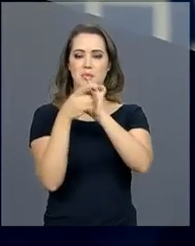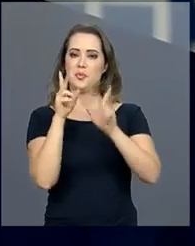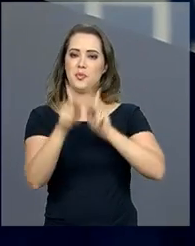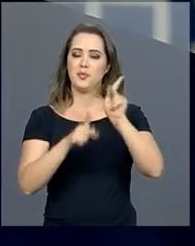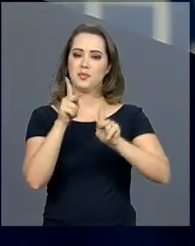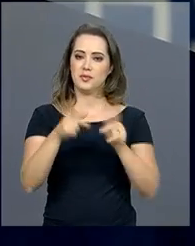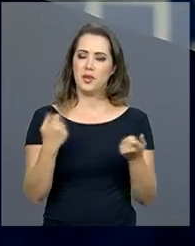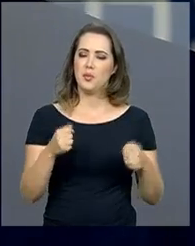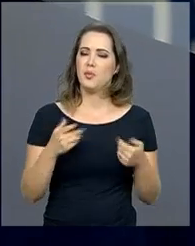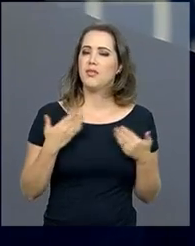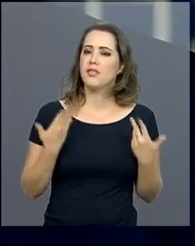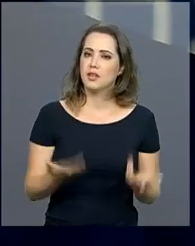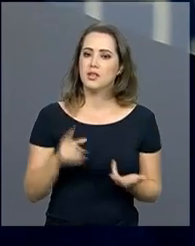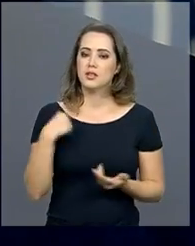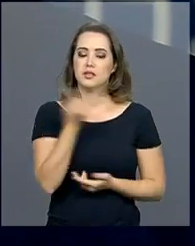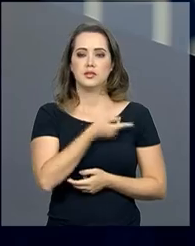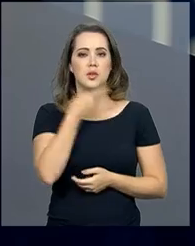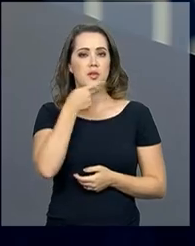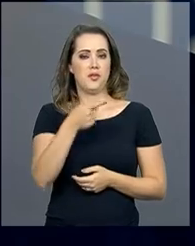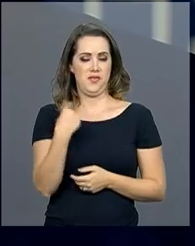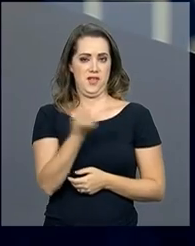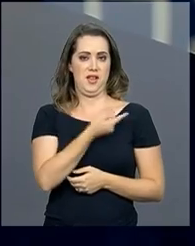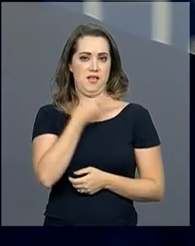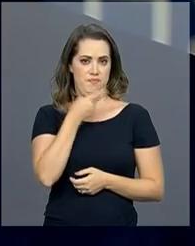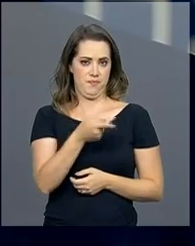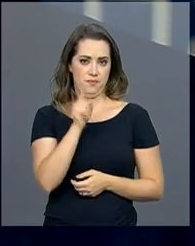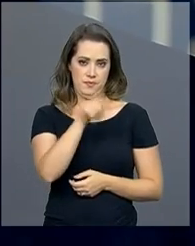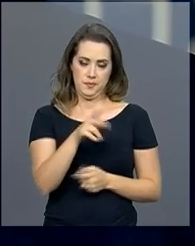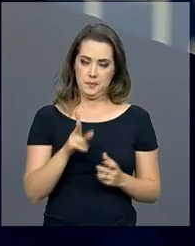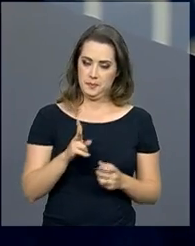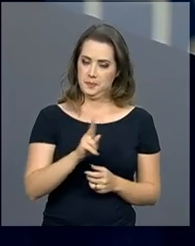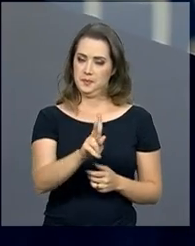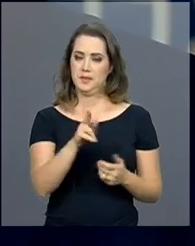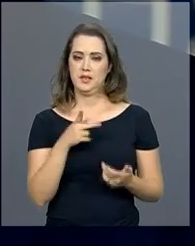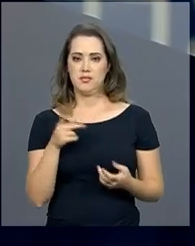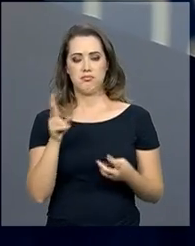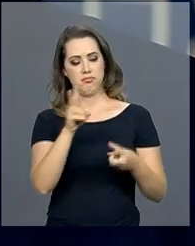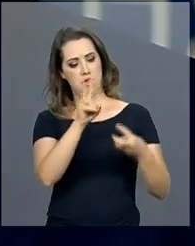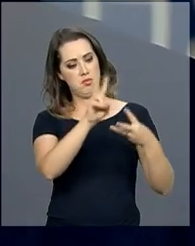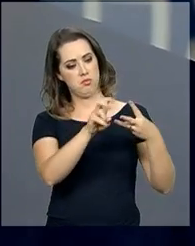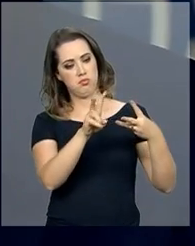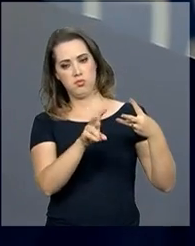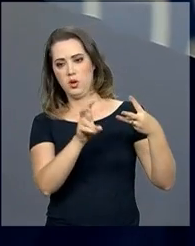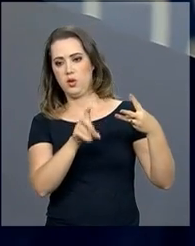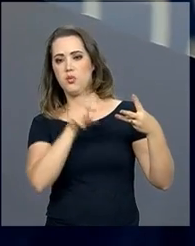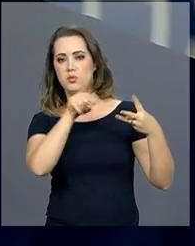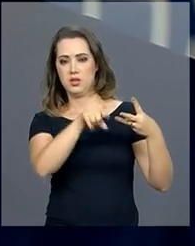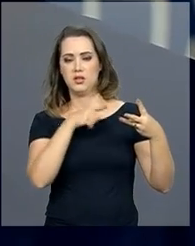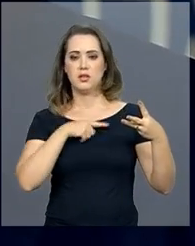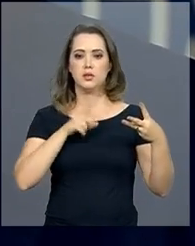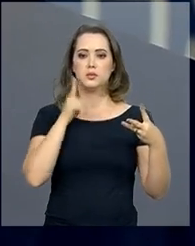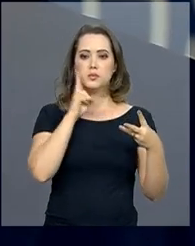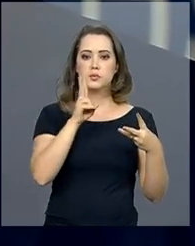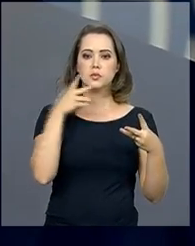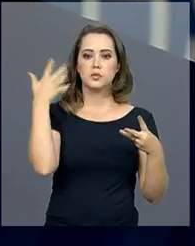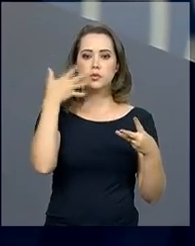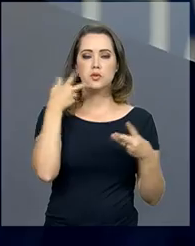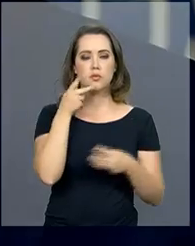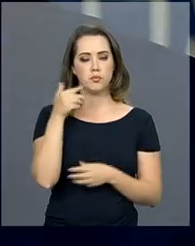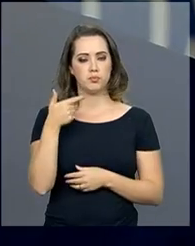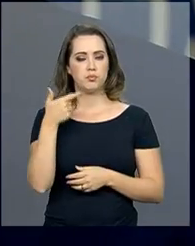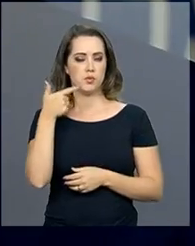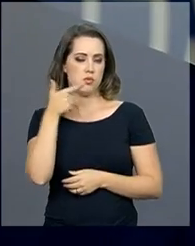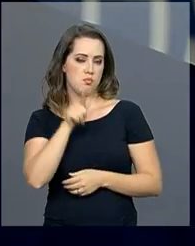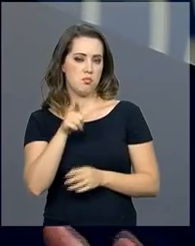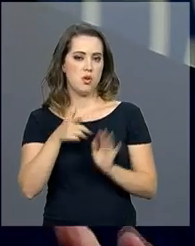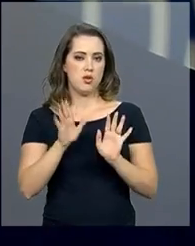que a tônica do meu discurso foi pautada por esses vocábulos para essas palavras que você acabou de chamar